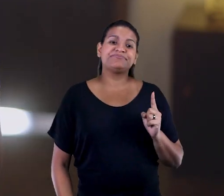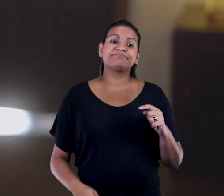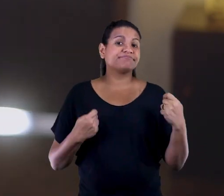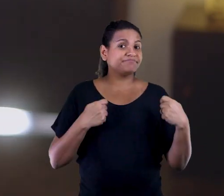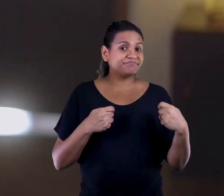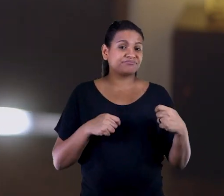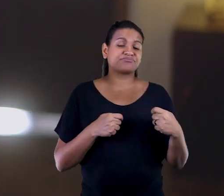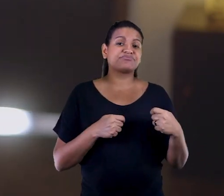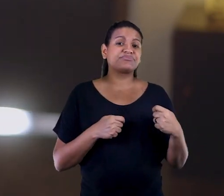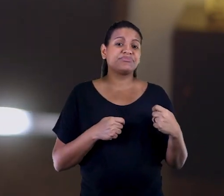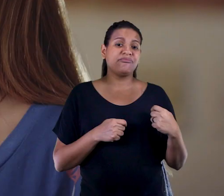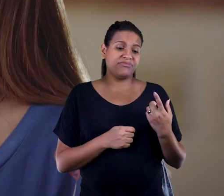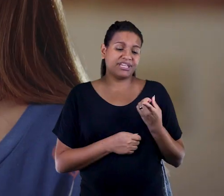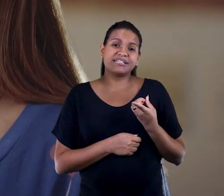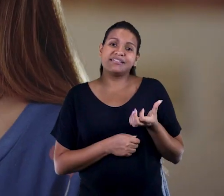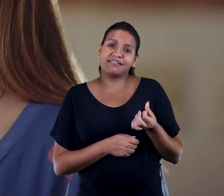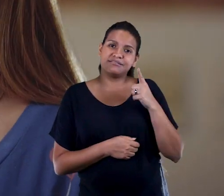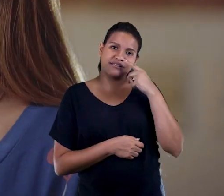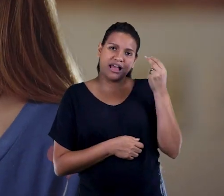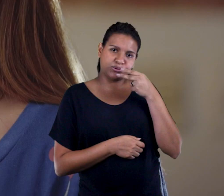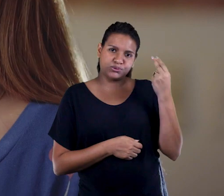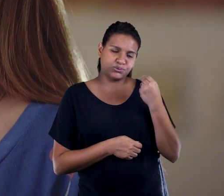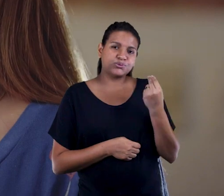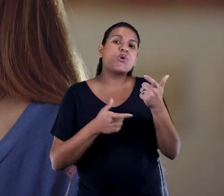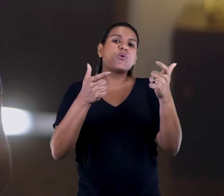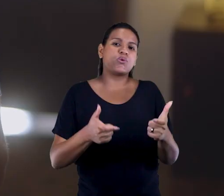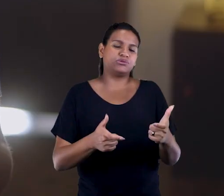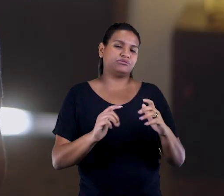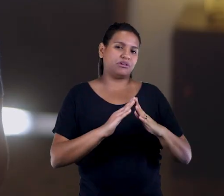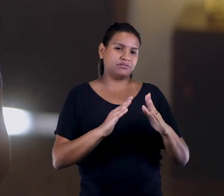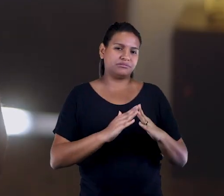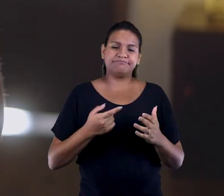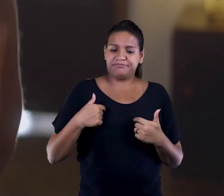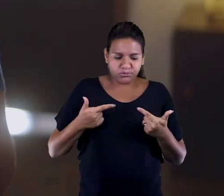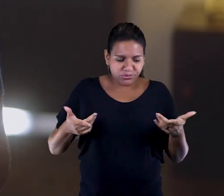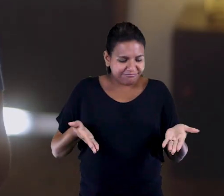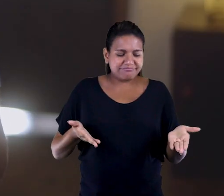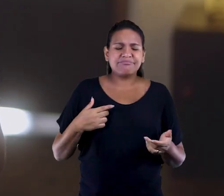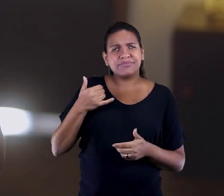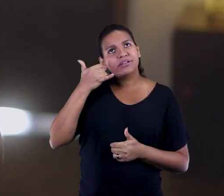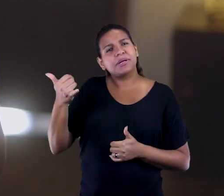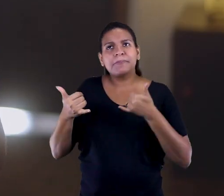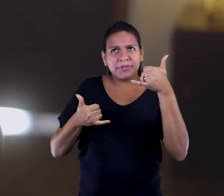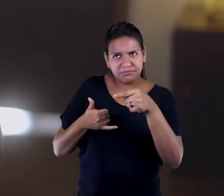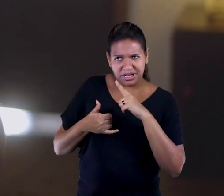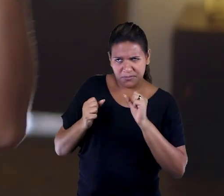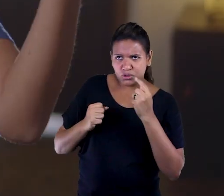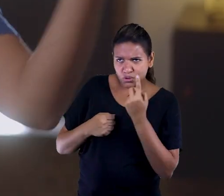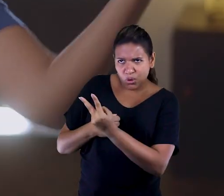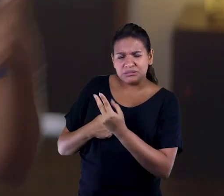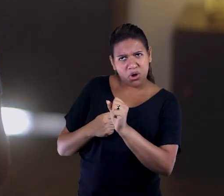lar temporário para 16 gatos. E aí, eu não tinha um lugar na época. E aí a gente começa a telefonar, né? Você fica com